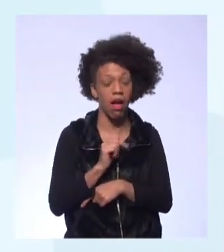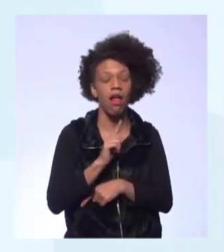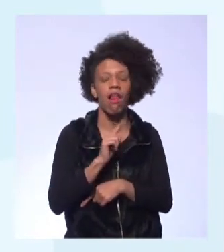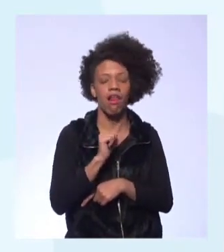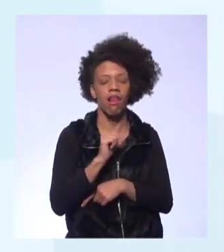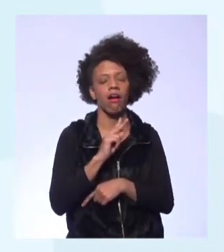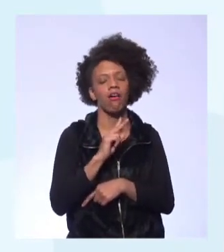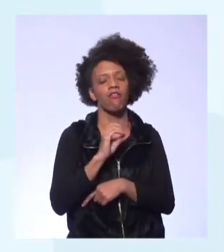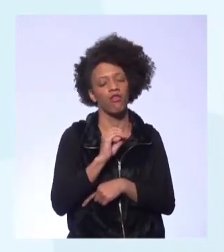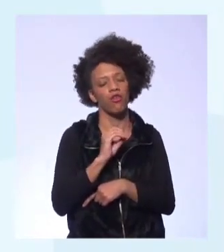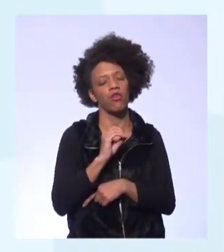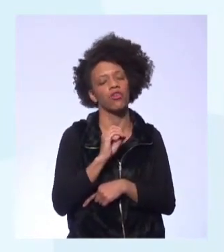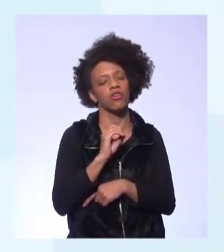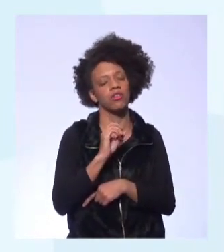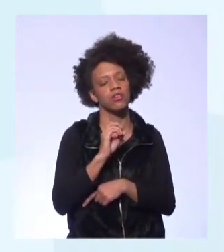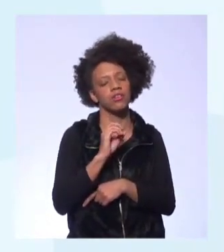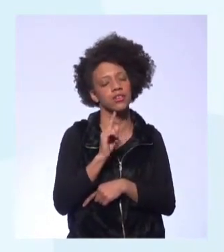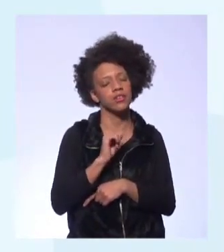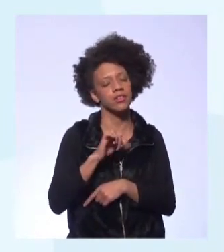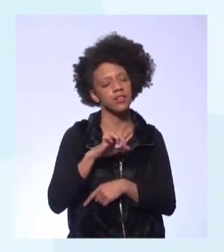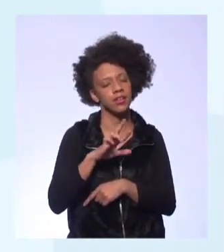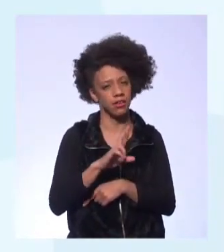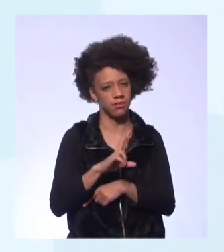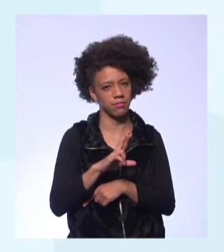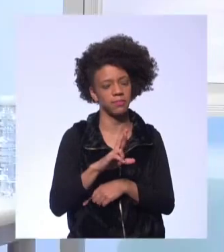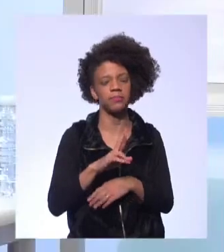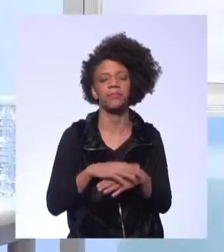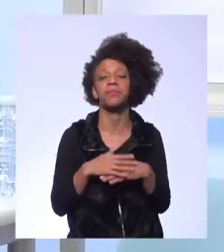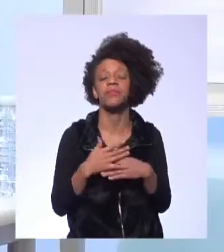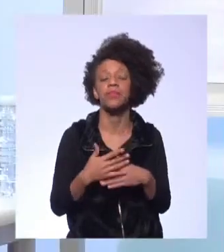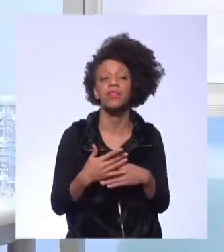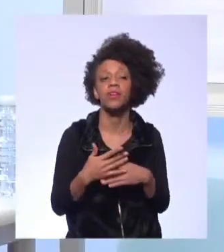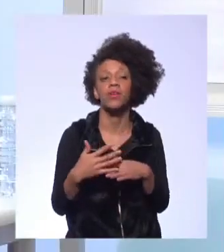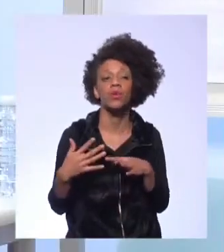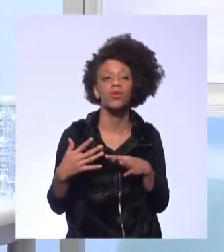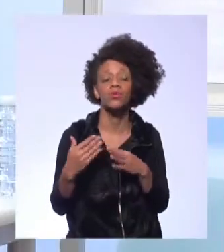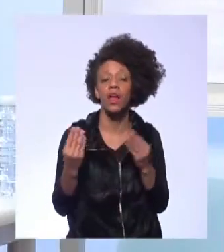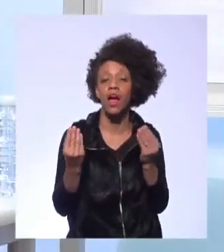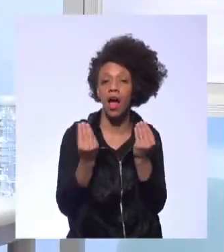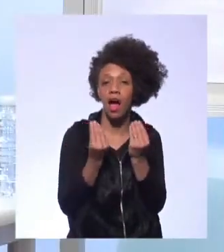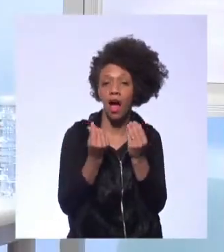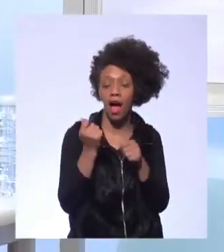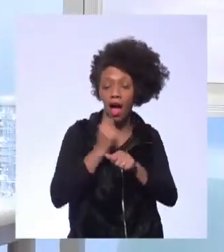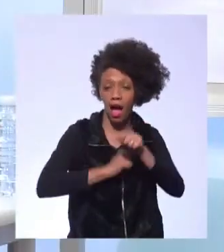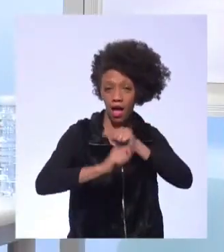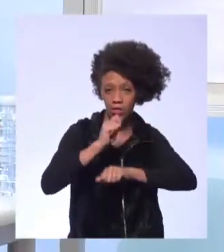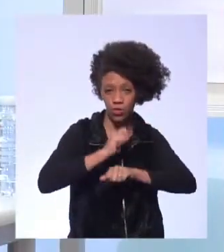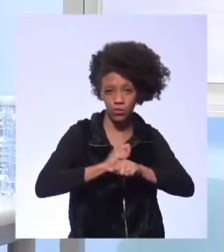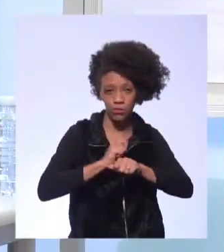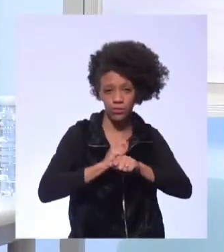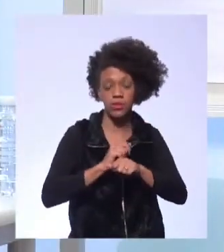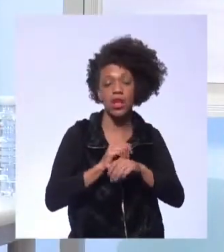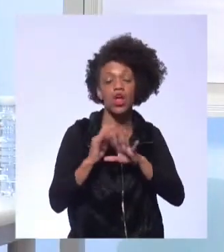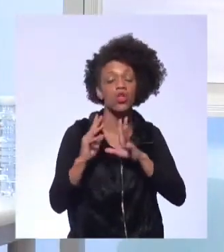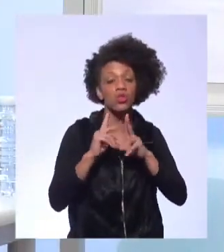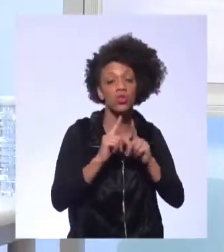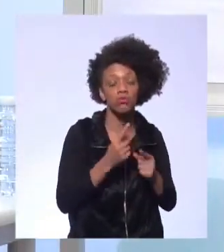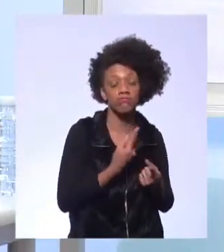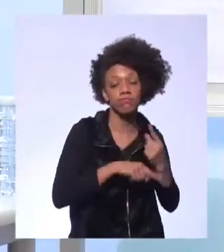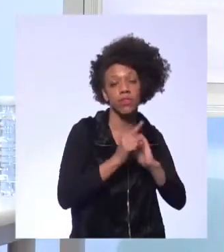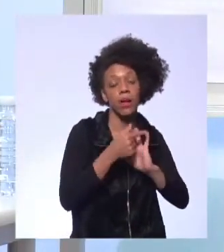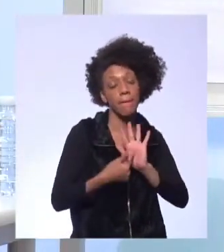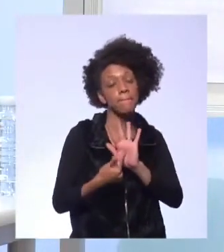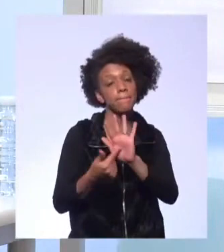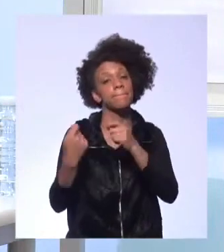perfeito. Então, é a mesma coisa aqui. Então, todos os átomos, agora a gente vai falar não em massa, vamos falar em átomo. todos os átomos que estão no reagente têm que aparecer